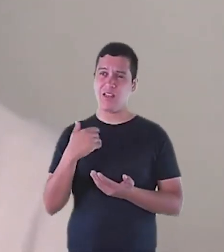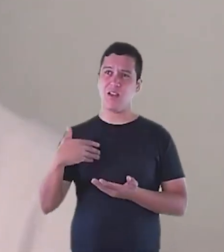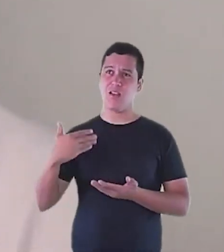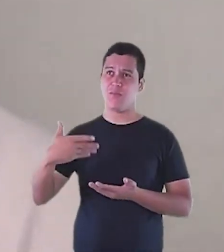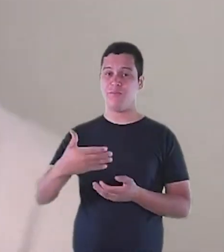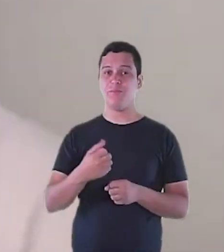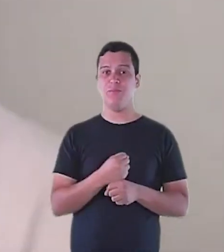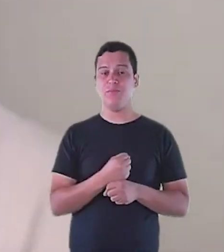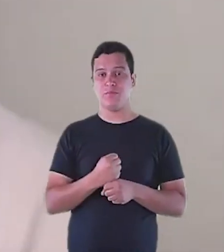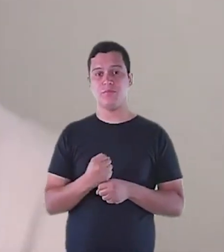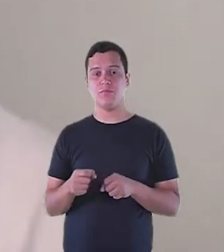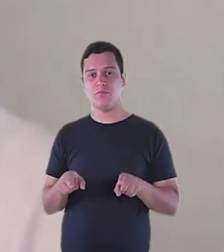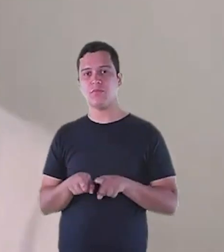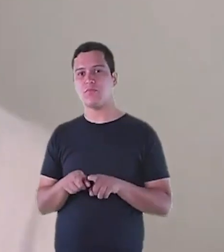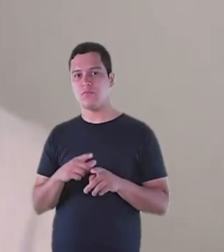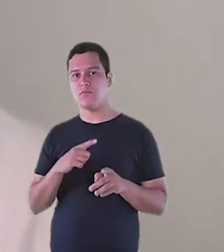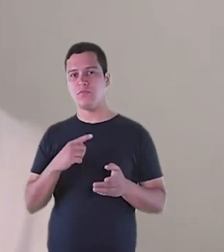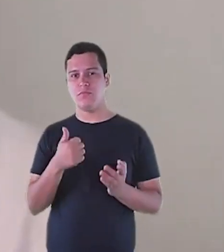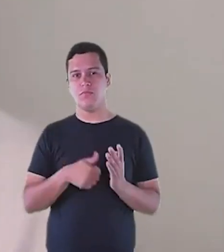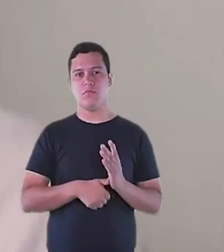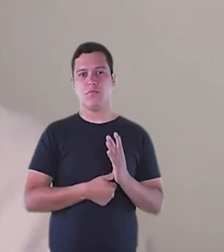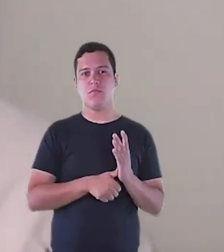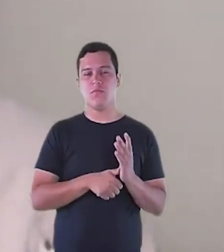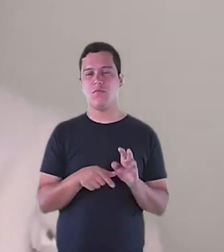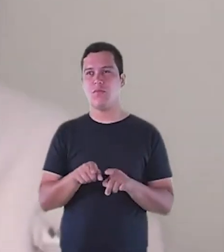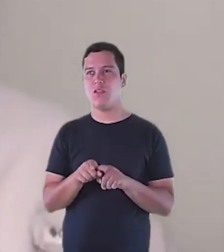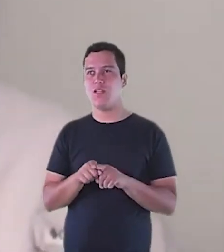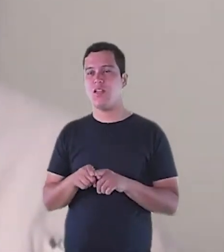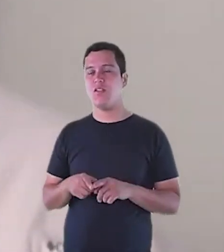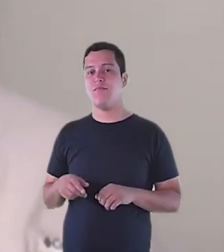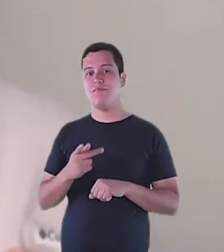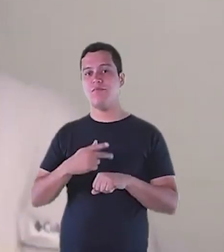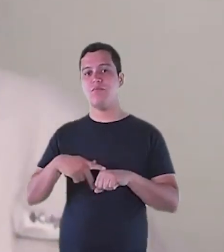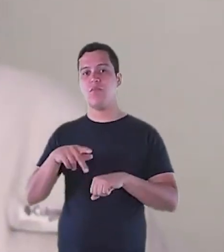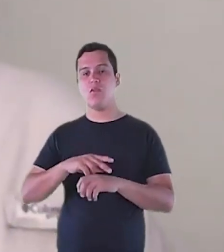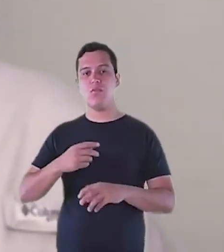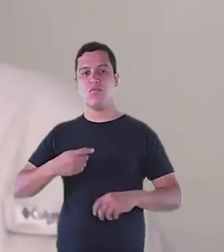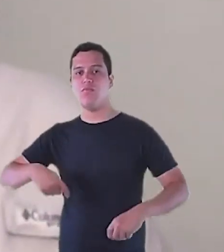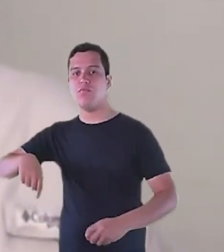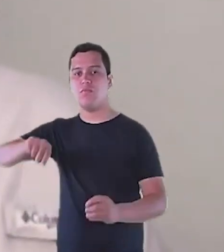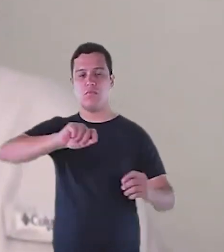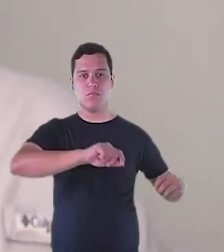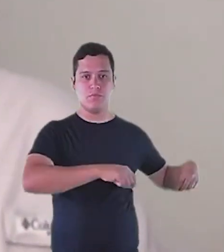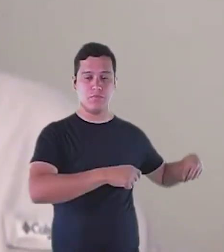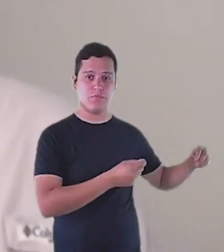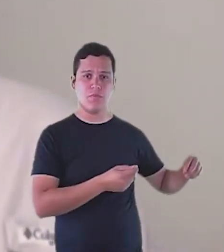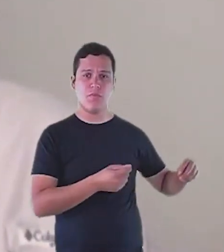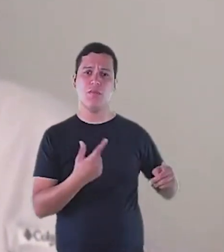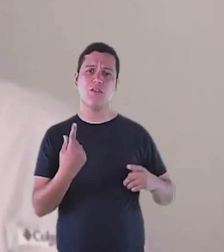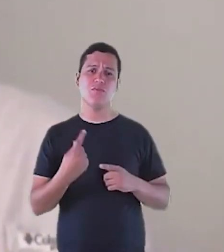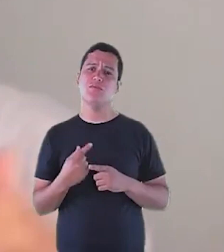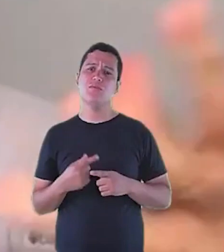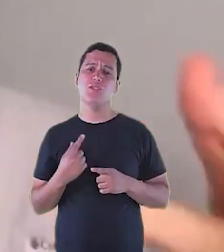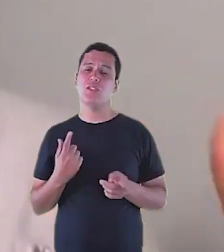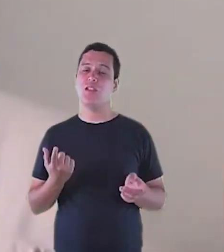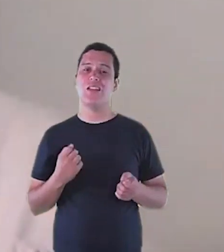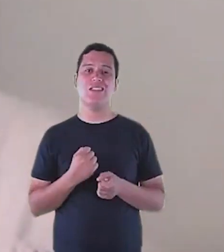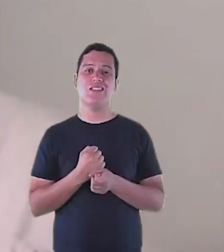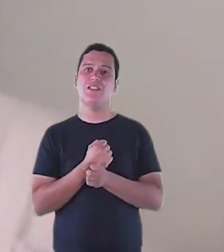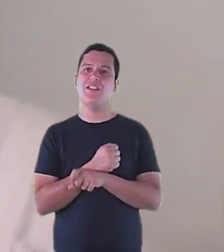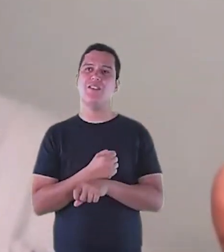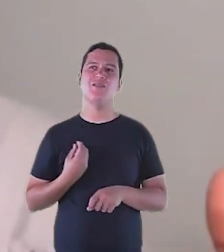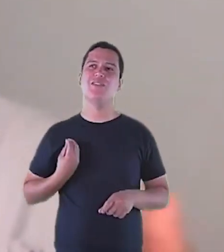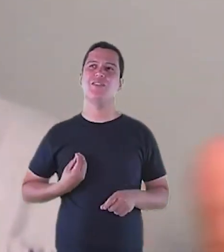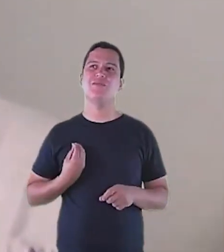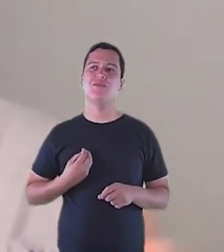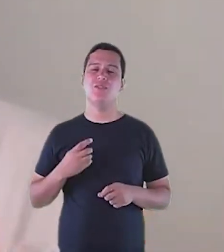indígenas brasileiros em Sevilha, na Espanha. Por que a escravidão brasileira de indígenas não deu certo, entre